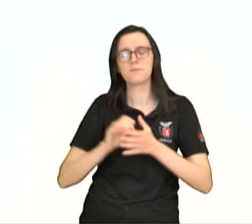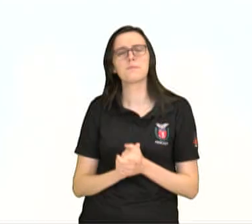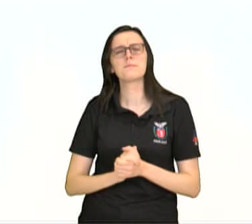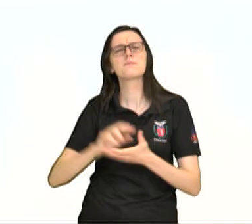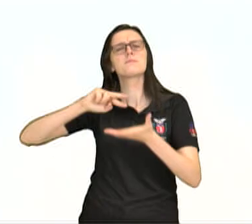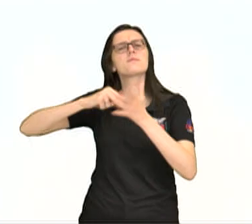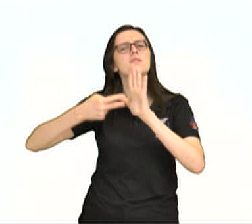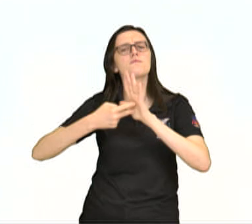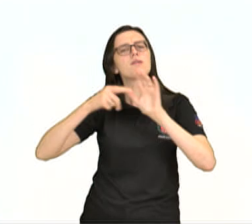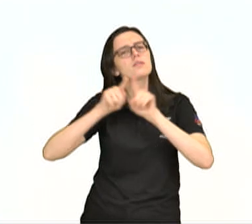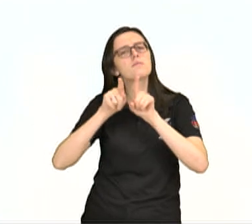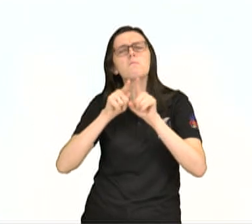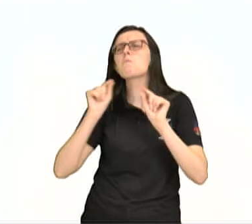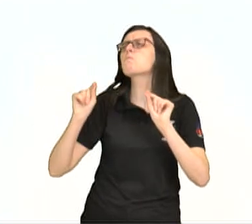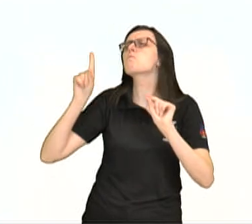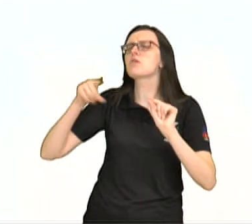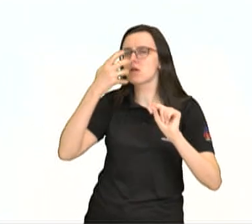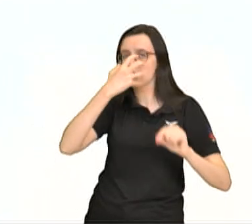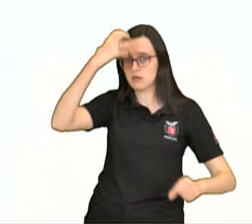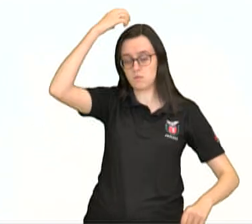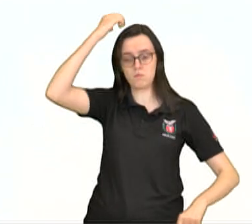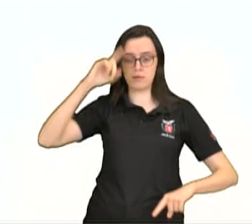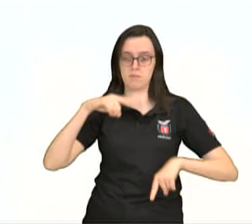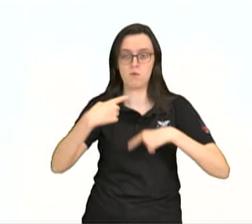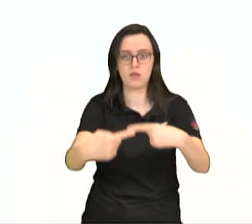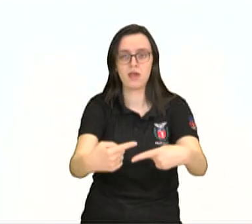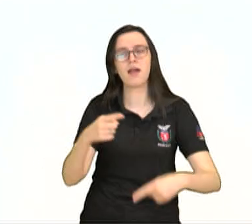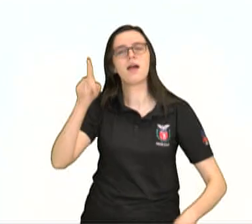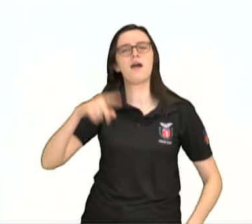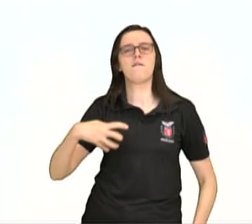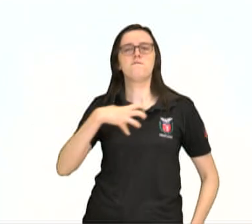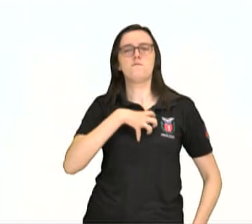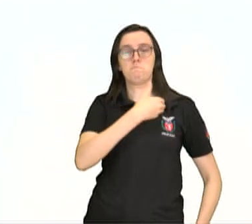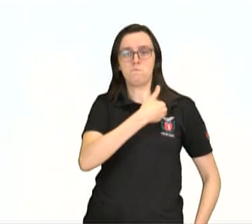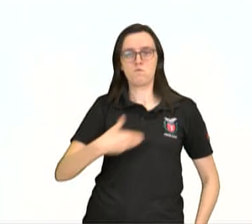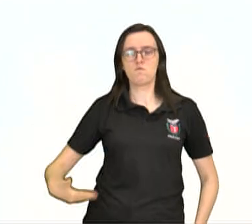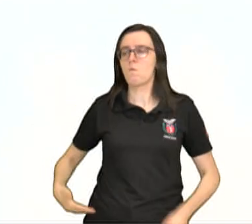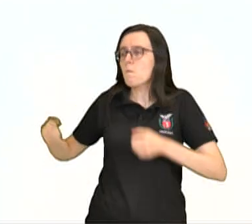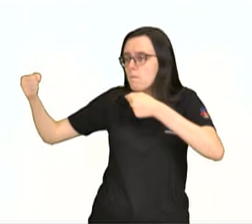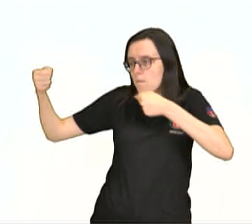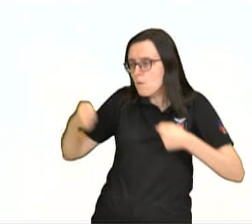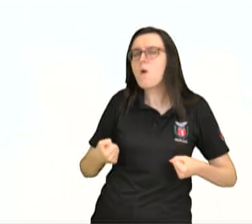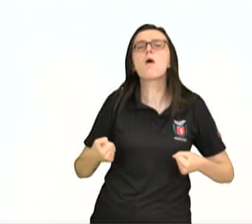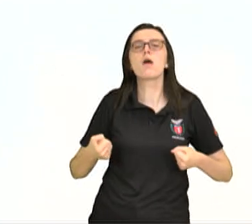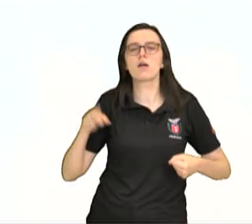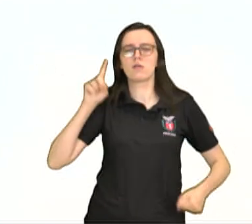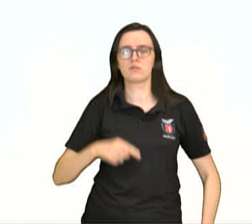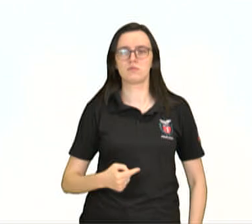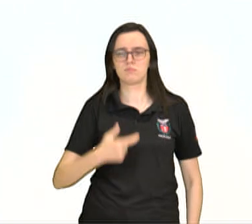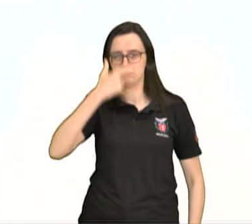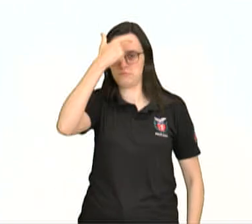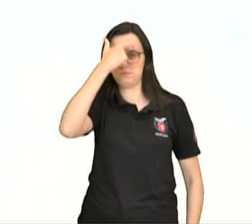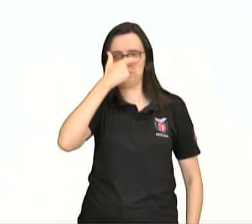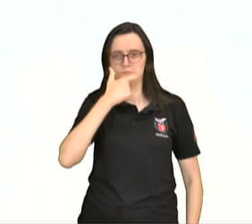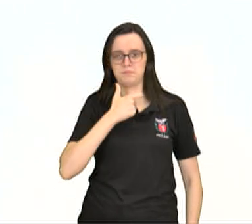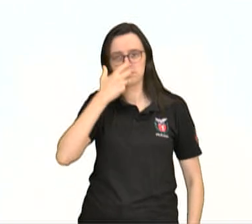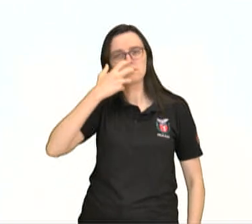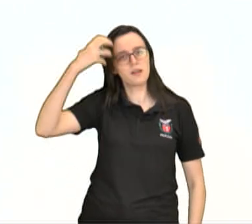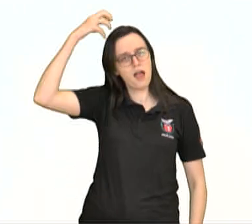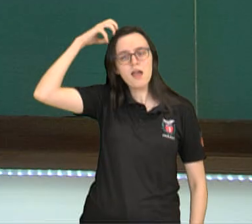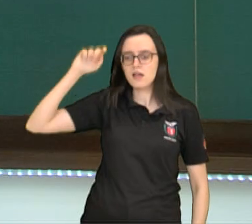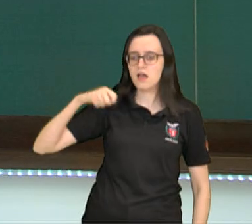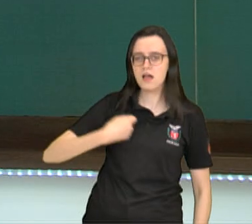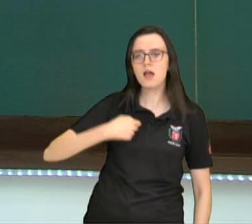significado de monarquia? Monarquia é uma forma de governo em que o poder ele é concentrado nas mãos de um monarca, de um